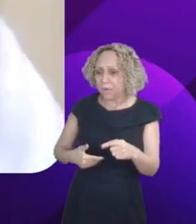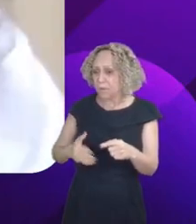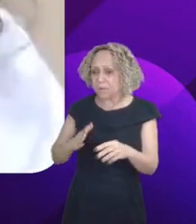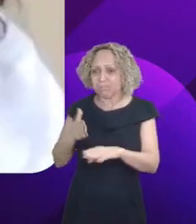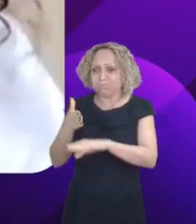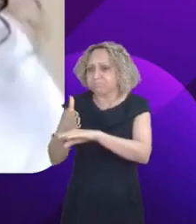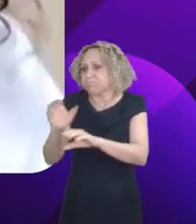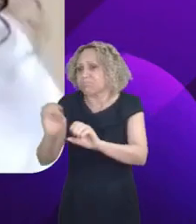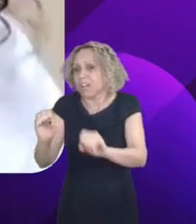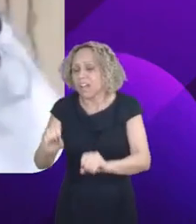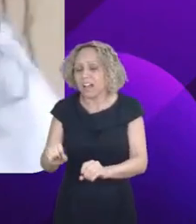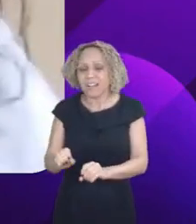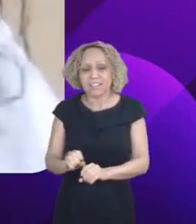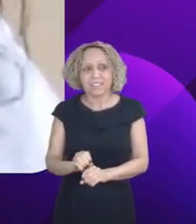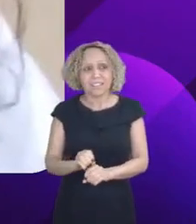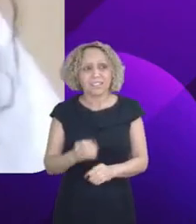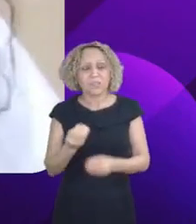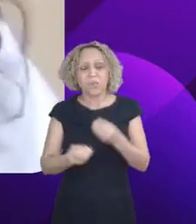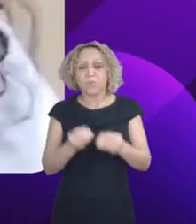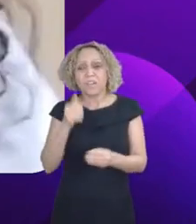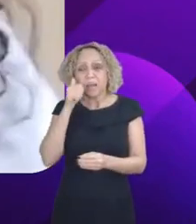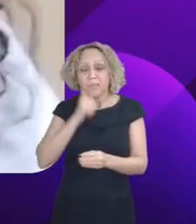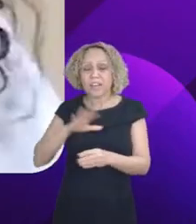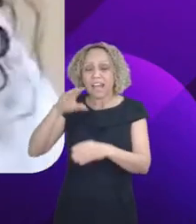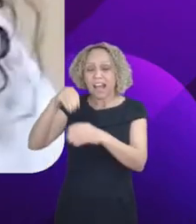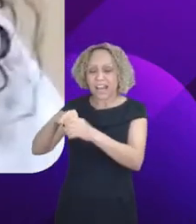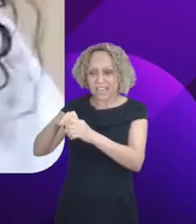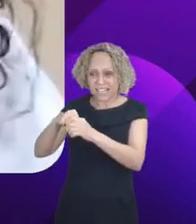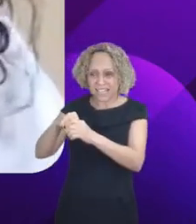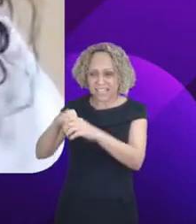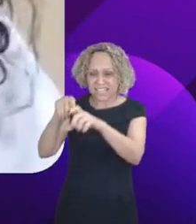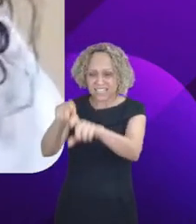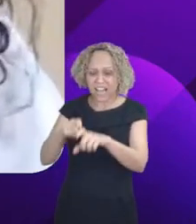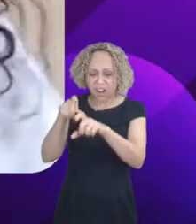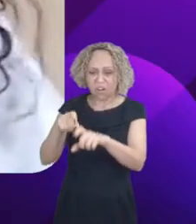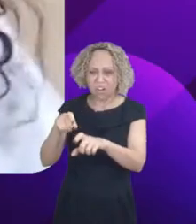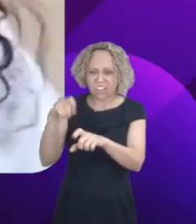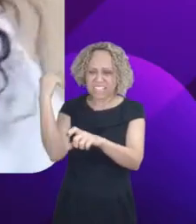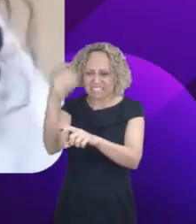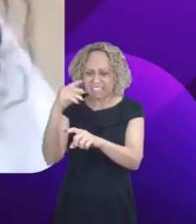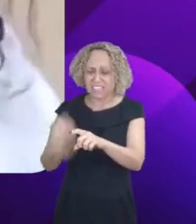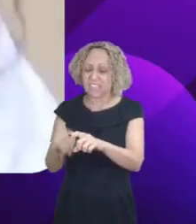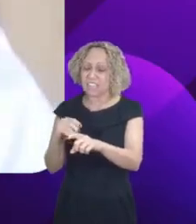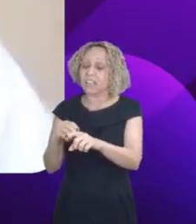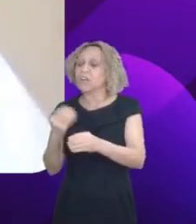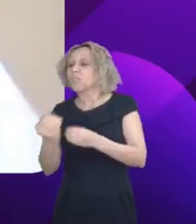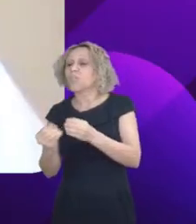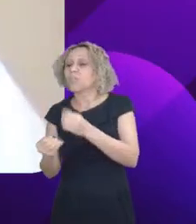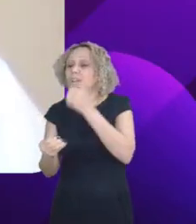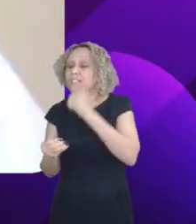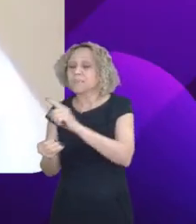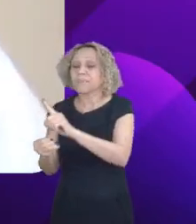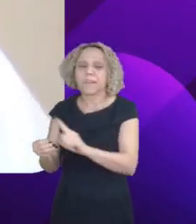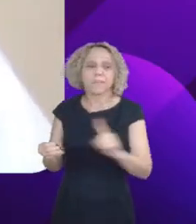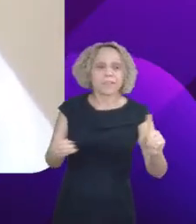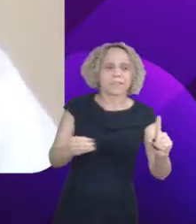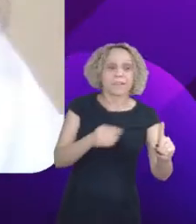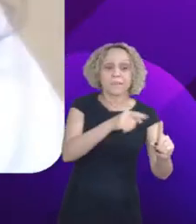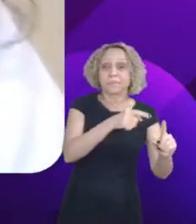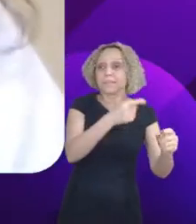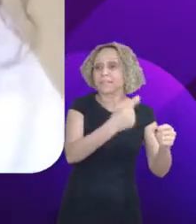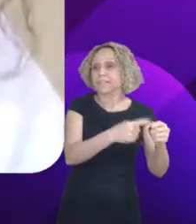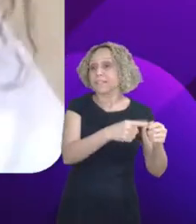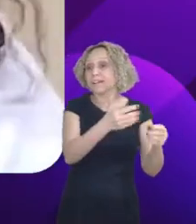delegacia ou comprar comida para os seus filhos, estas violências, elas são extremamente mais perversas. E